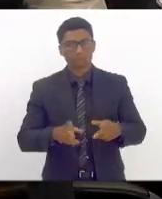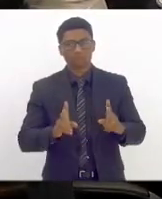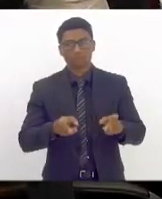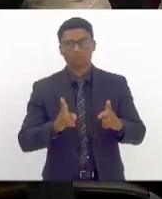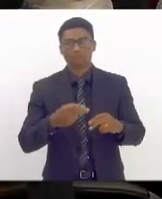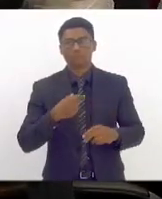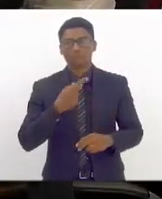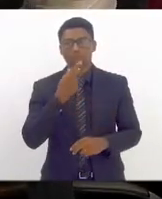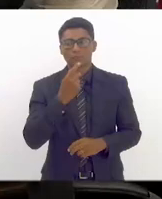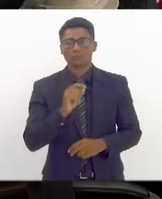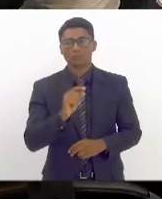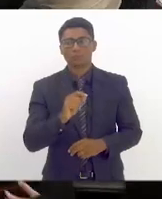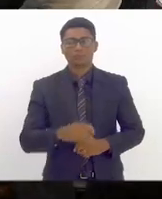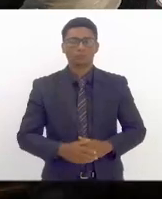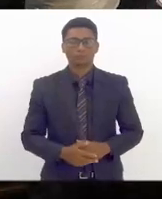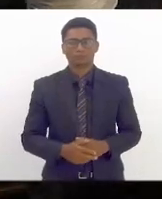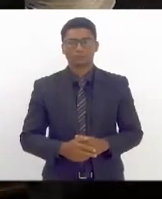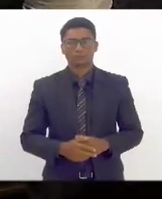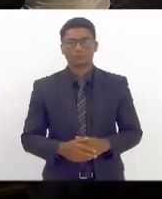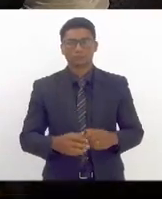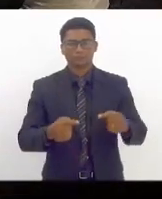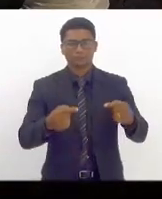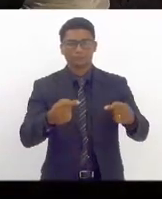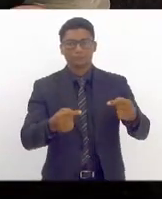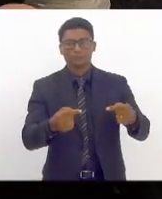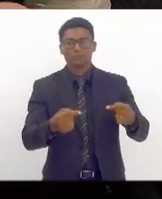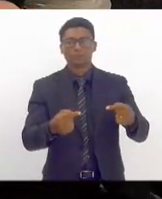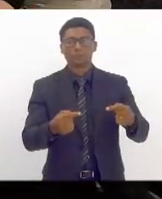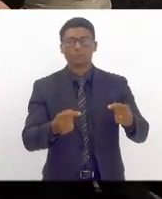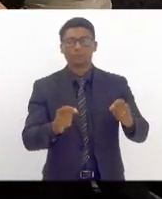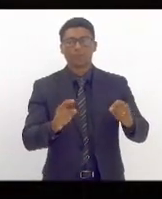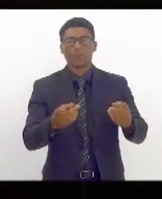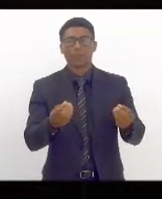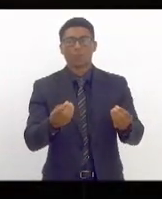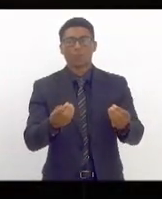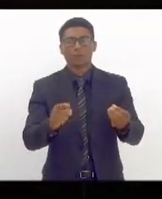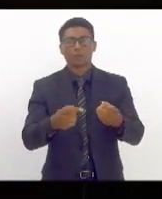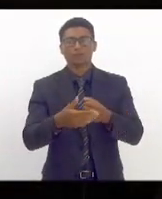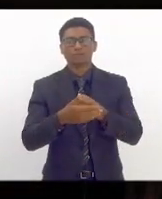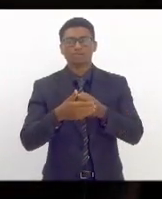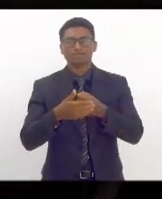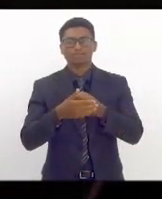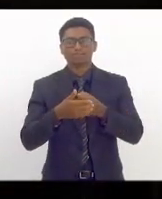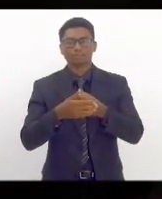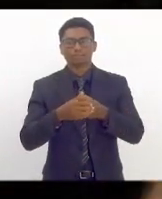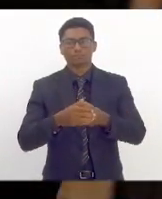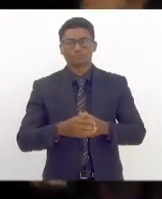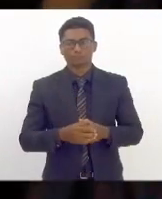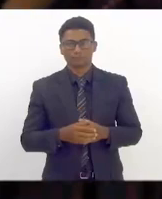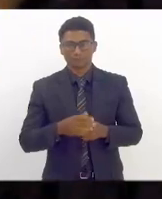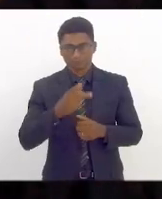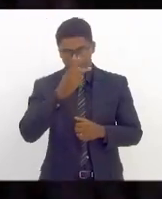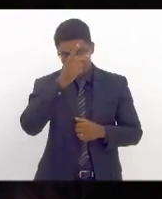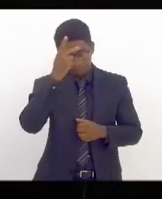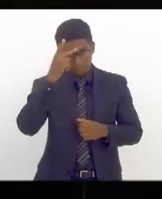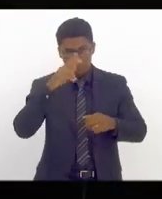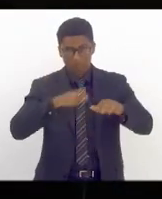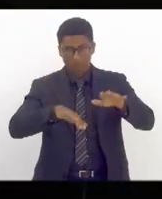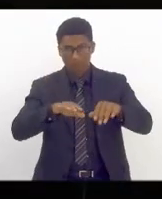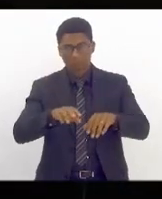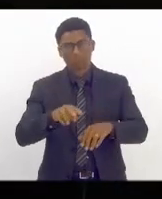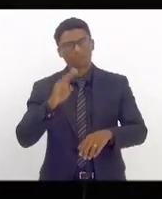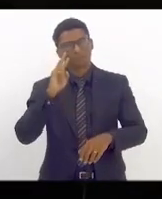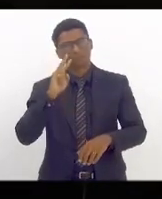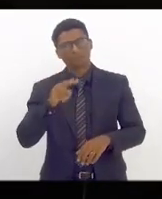aí ele Omar que que política se faz com afeto sabe quando quem vê aqui as vezes de vocês você